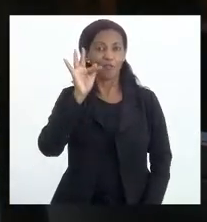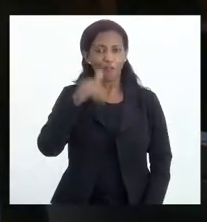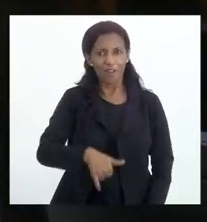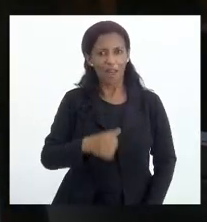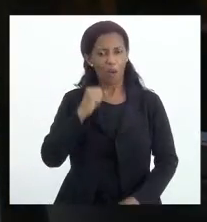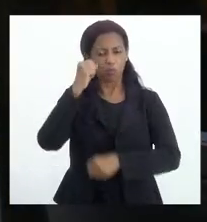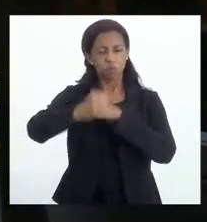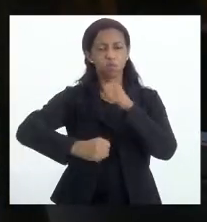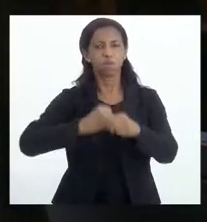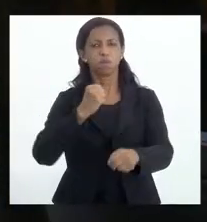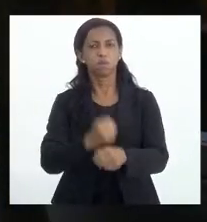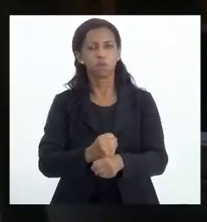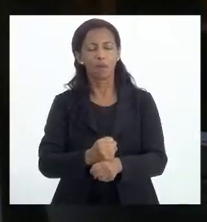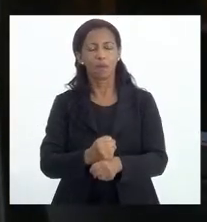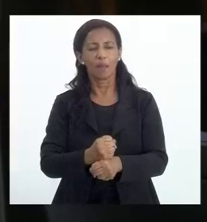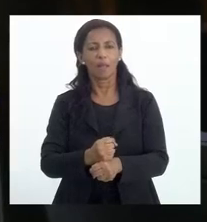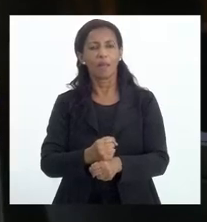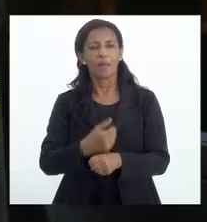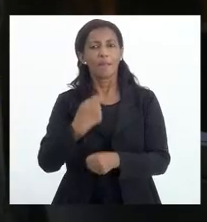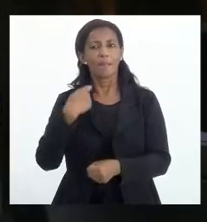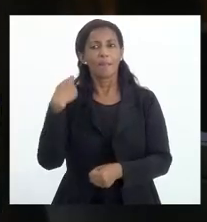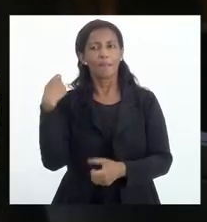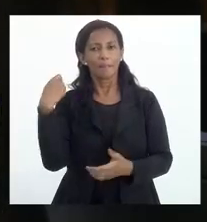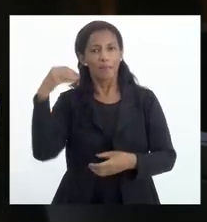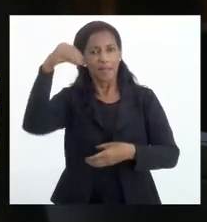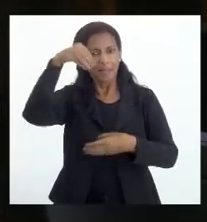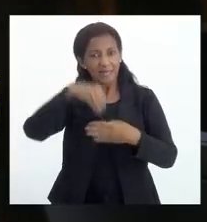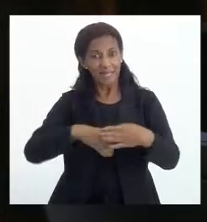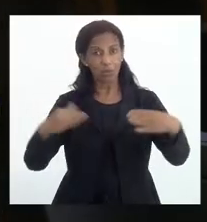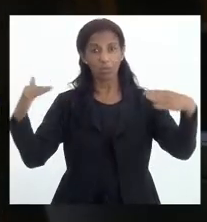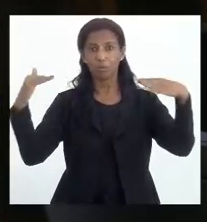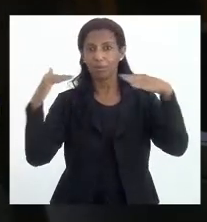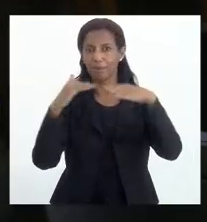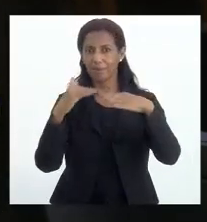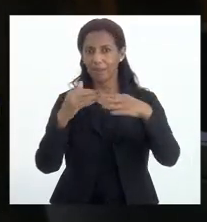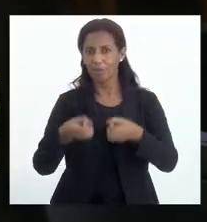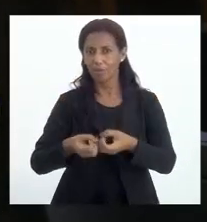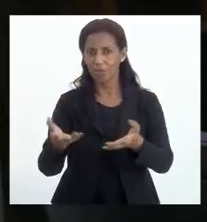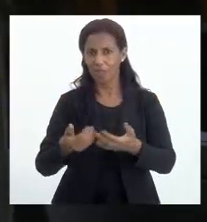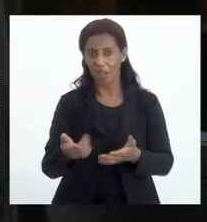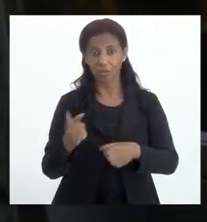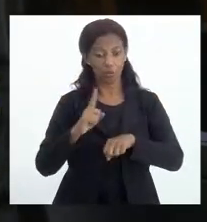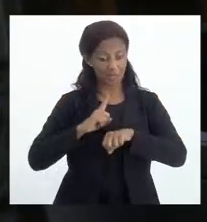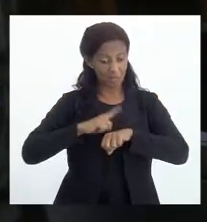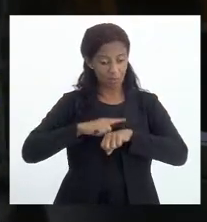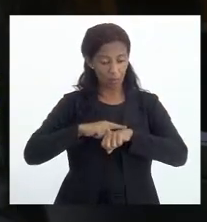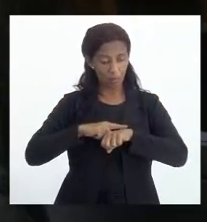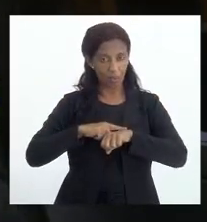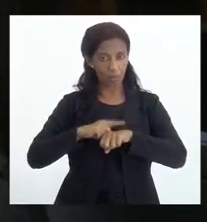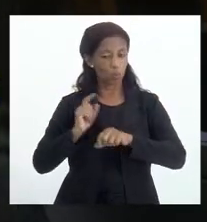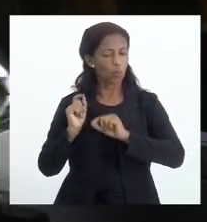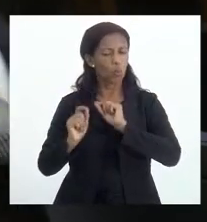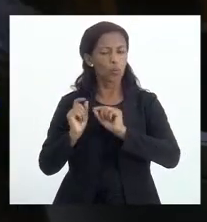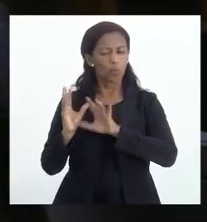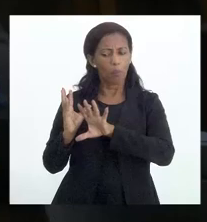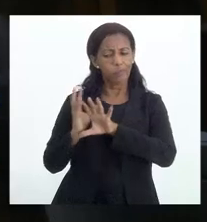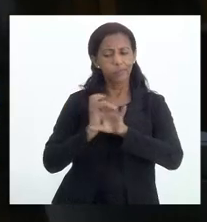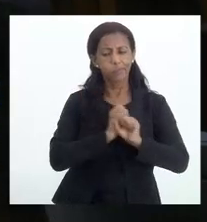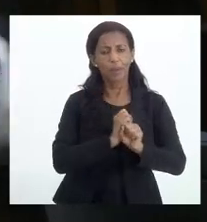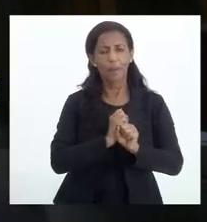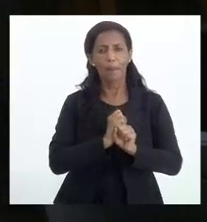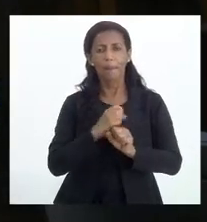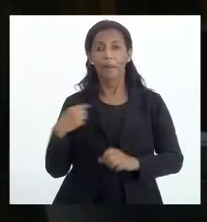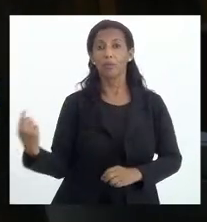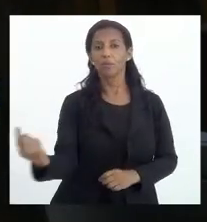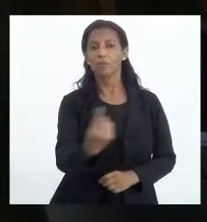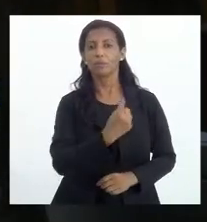vem, a gente tem que estar exatamente dentro do teto de gastos. Então, neste momento, o que vai contar para